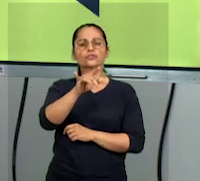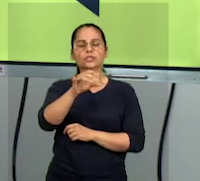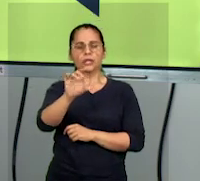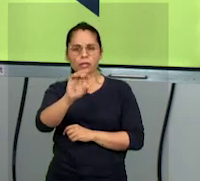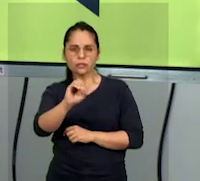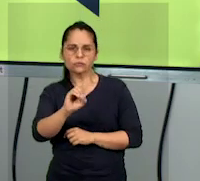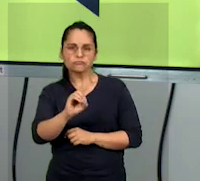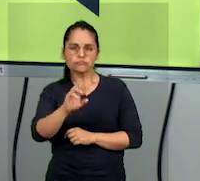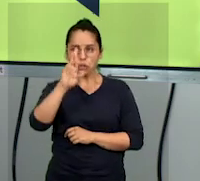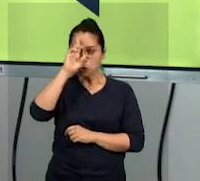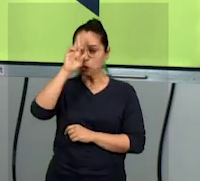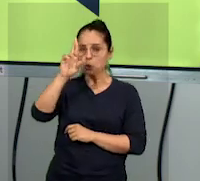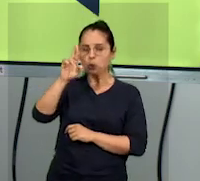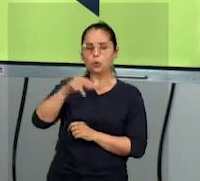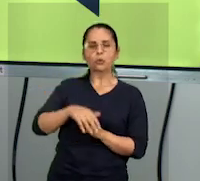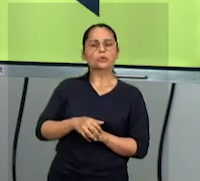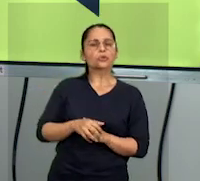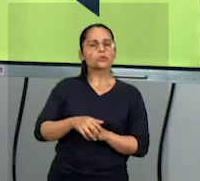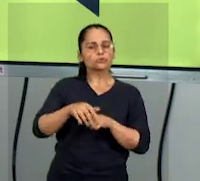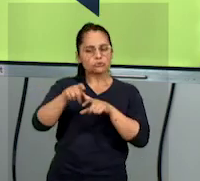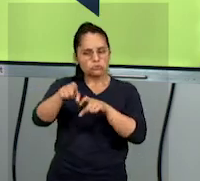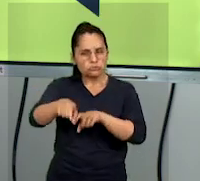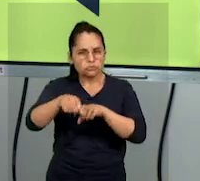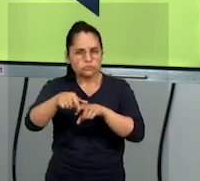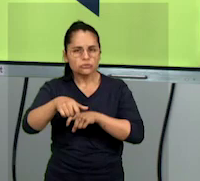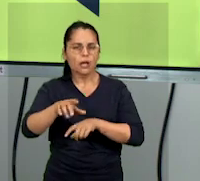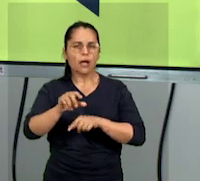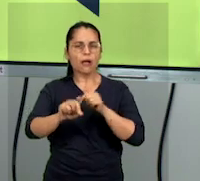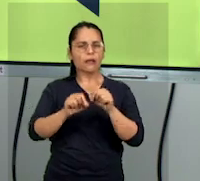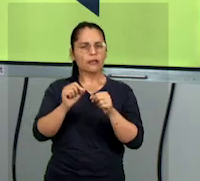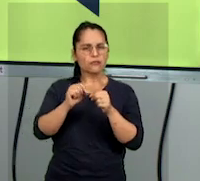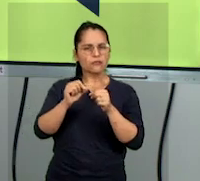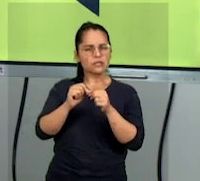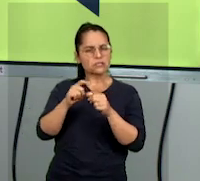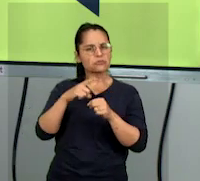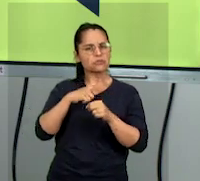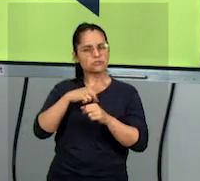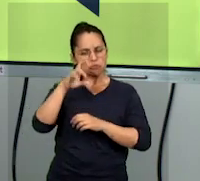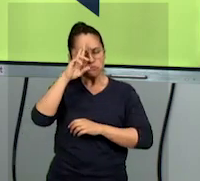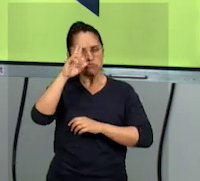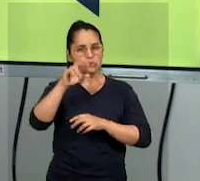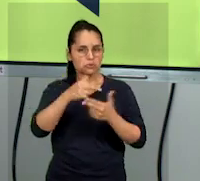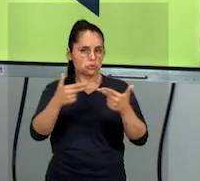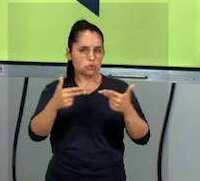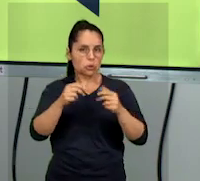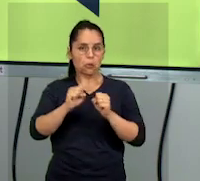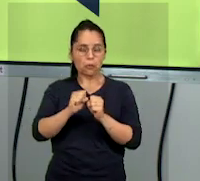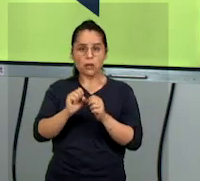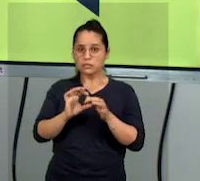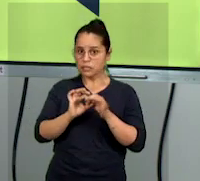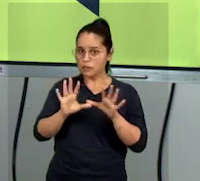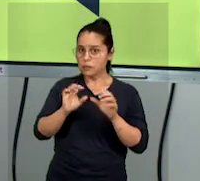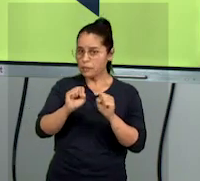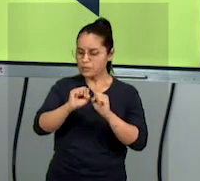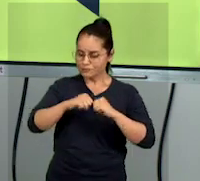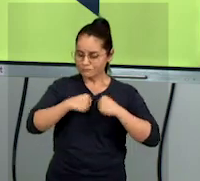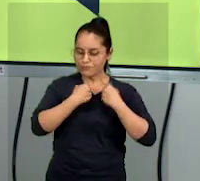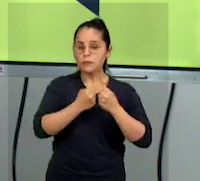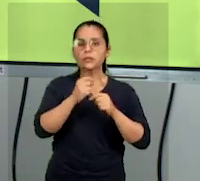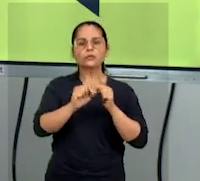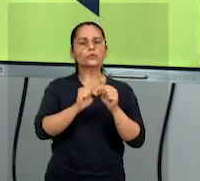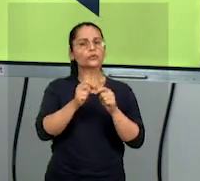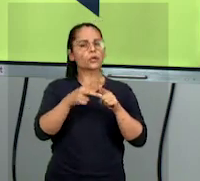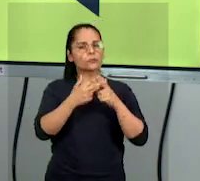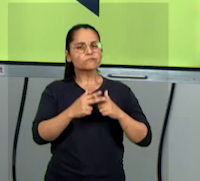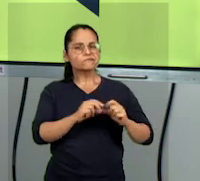donos, né, de grandes fazendas, produtores. Então, mesmo que a pessoa seja liberal, ela vai defender a manutenção